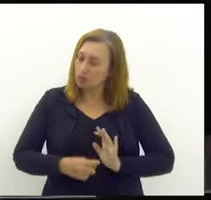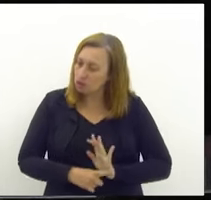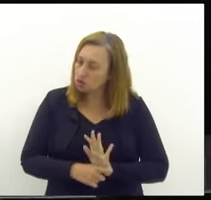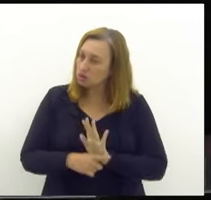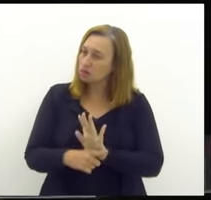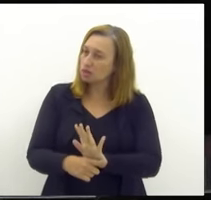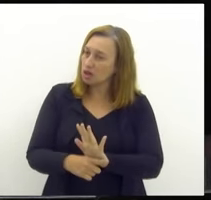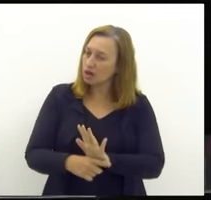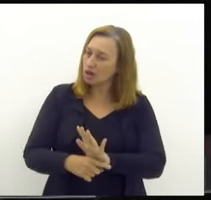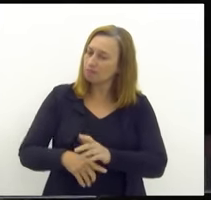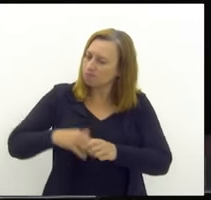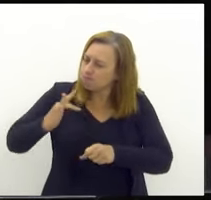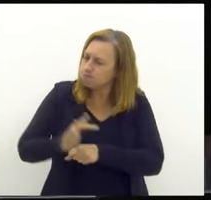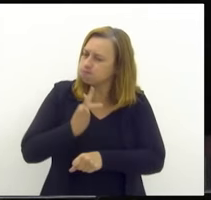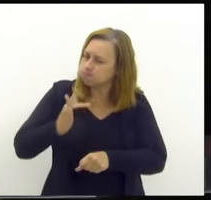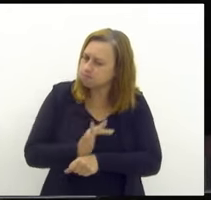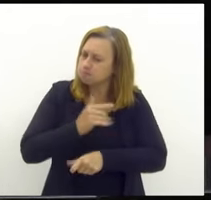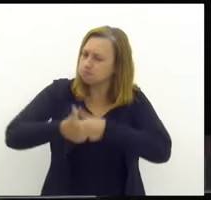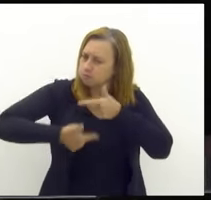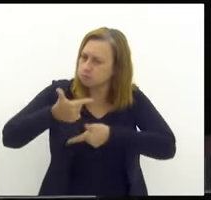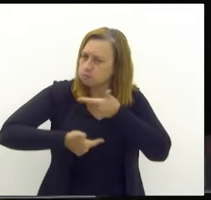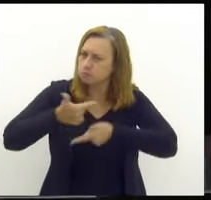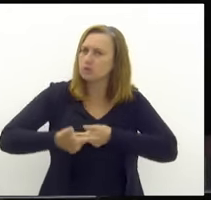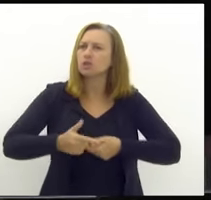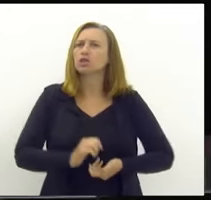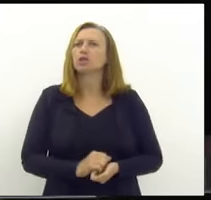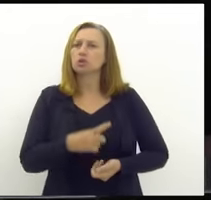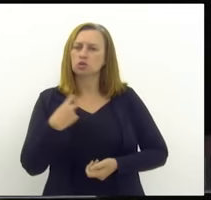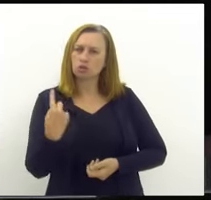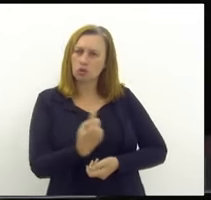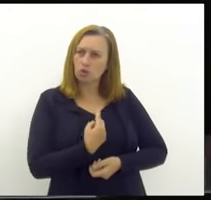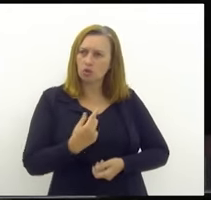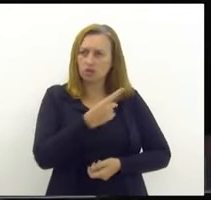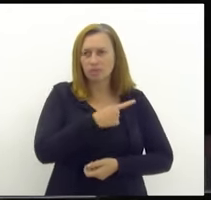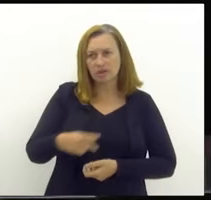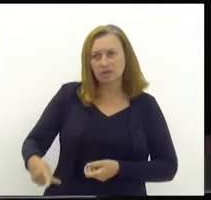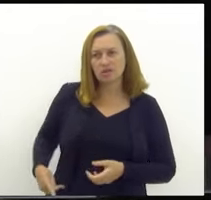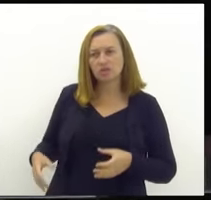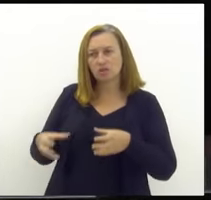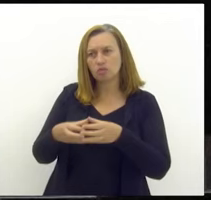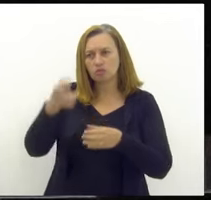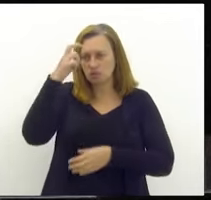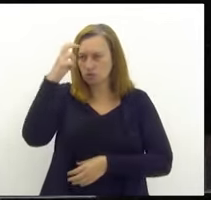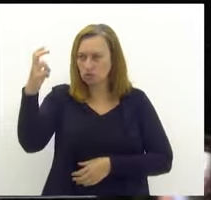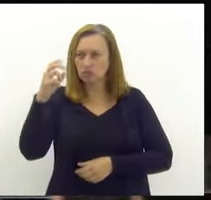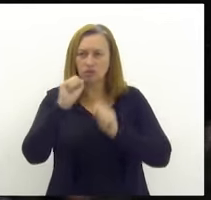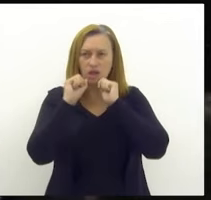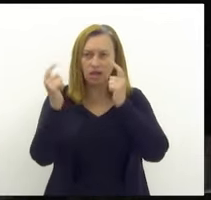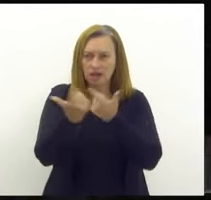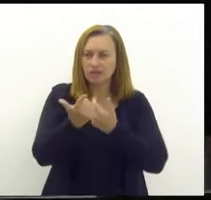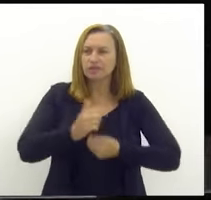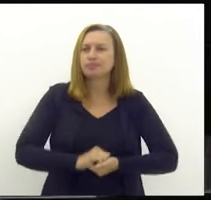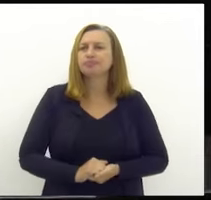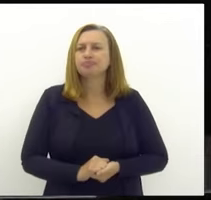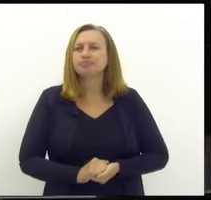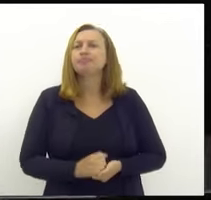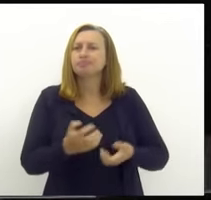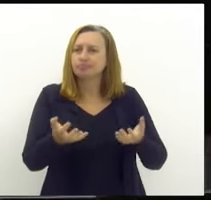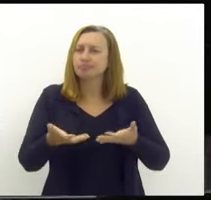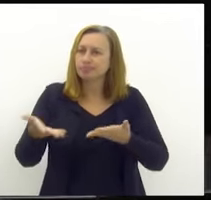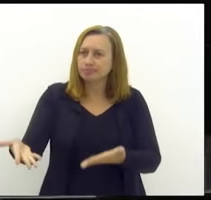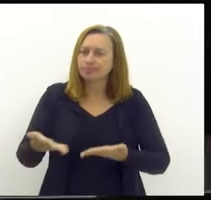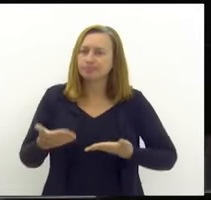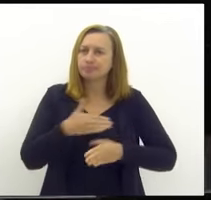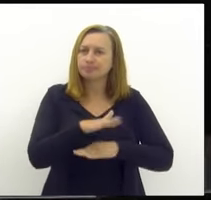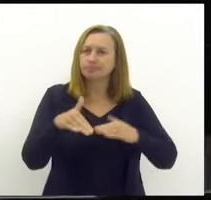de resistência e de luta nós a presidência da comissão de cultura da Assembleia Legislativa queremos convidar